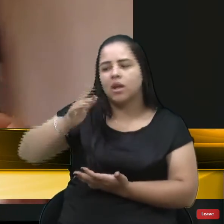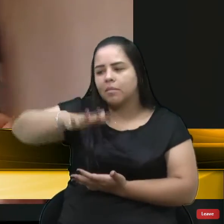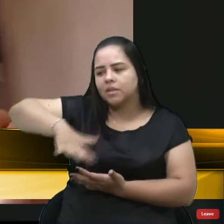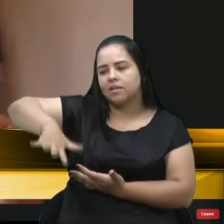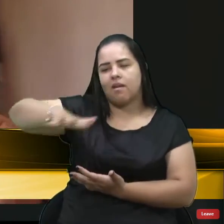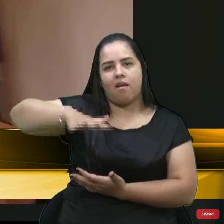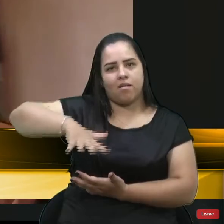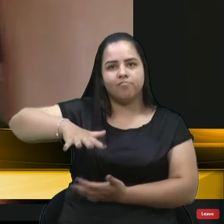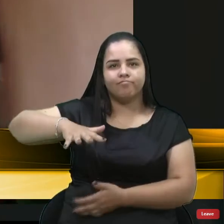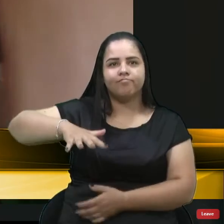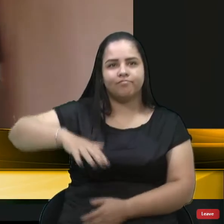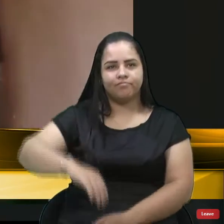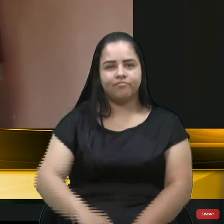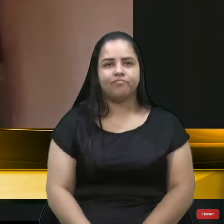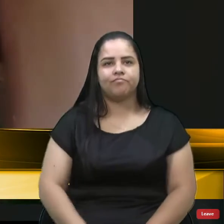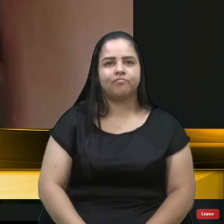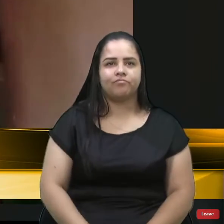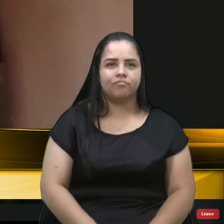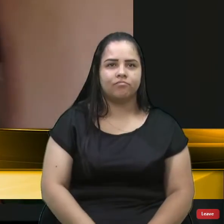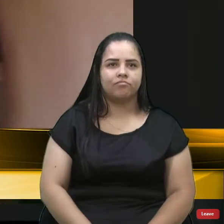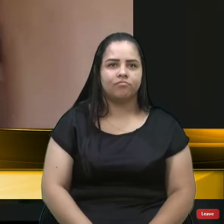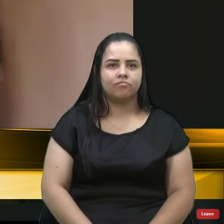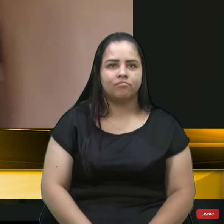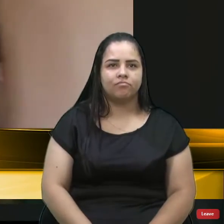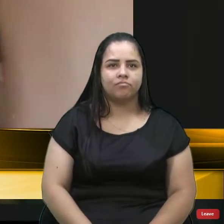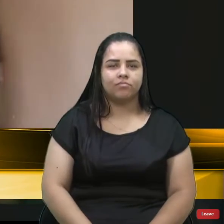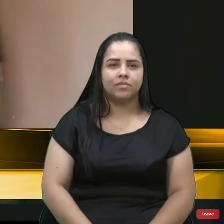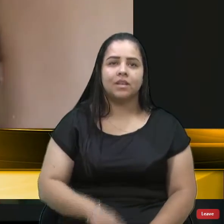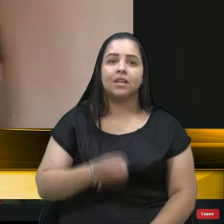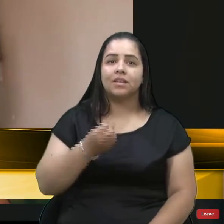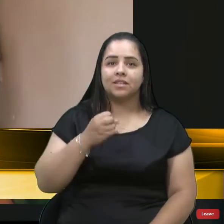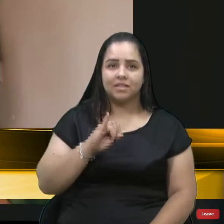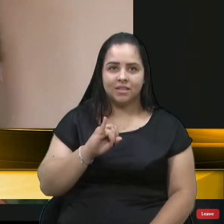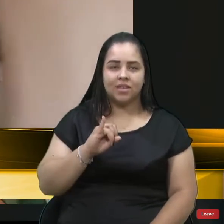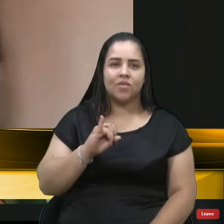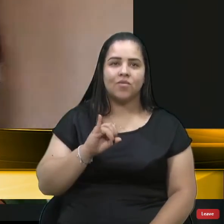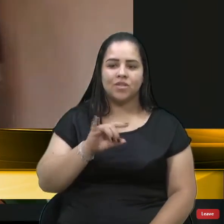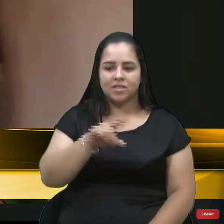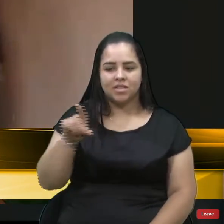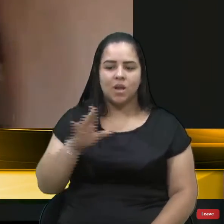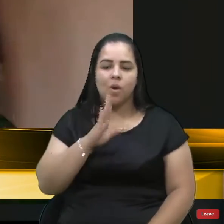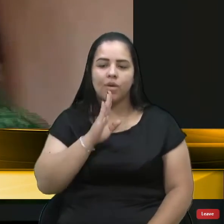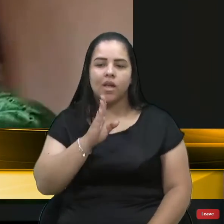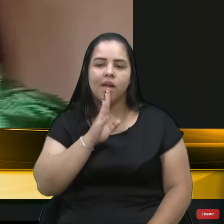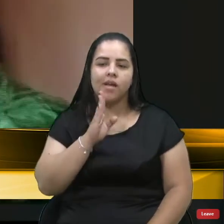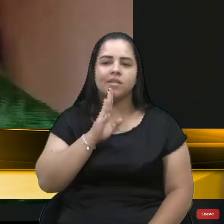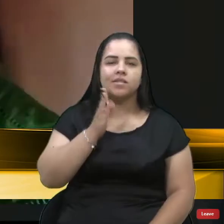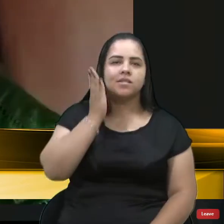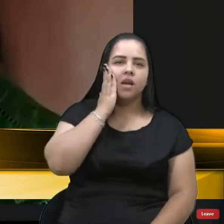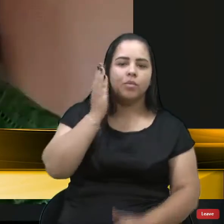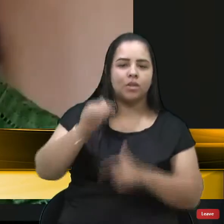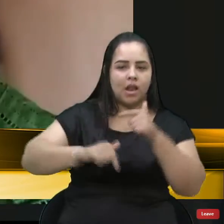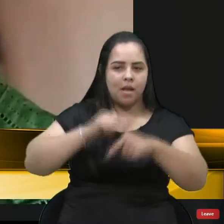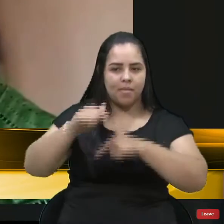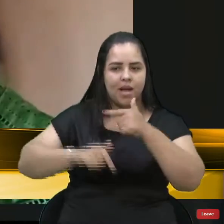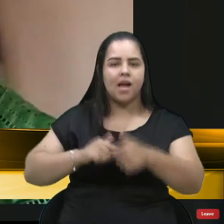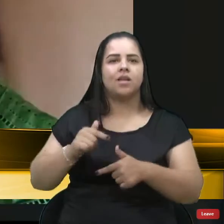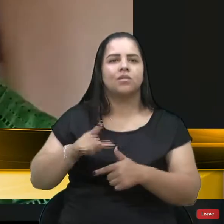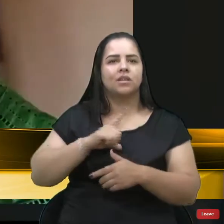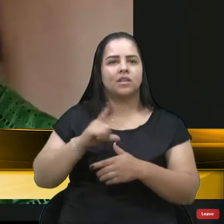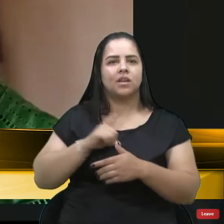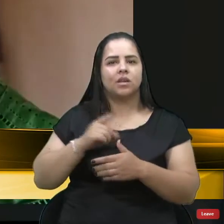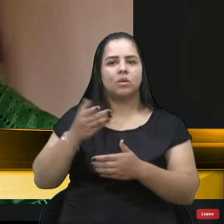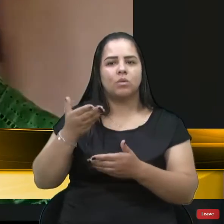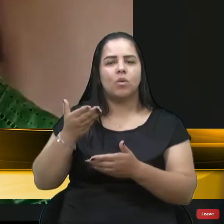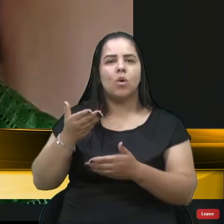Então, quero dizer que quem conhece e acompanha o trabalho sabe também do envolvimento do nosso deputado